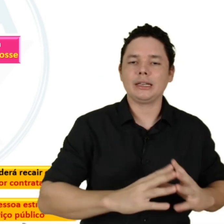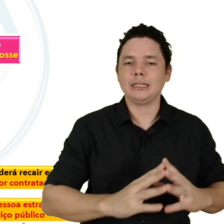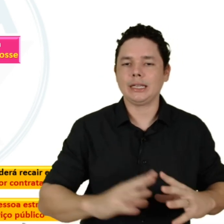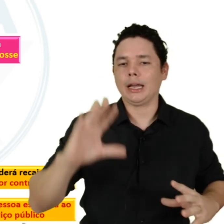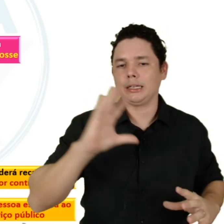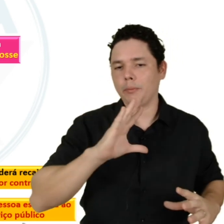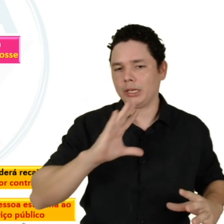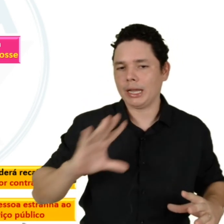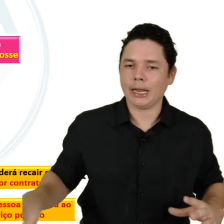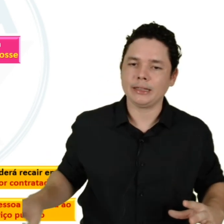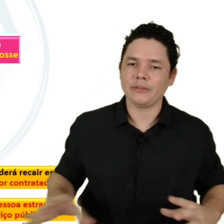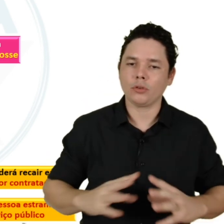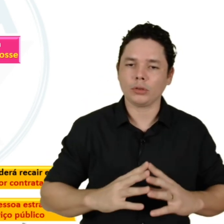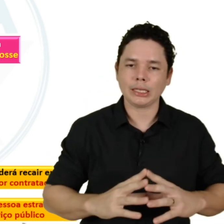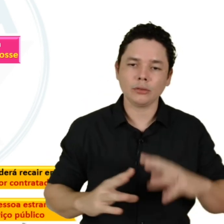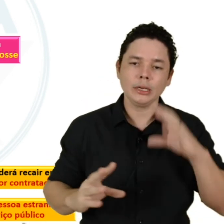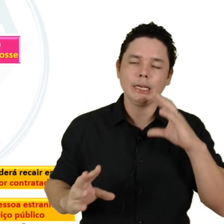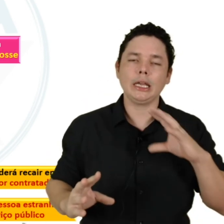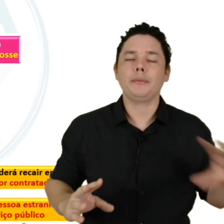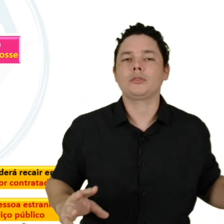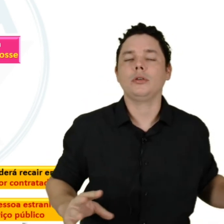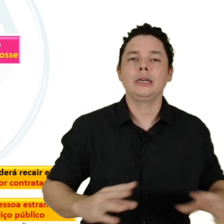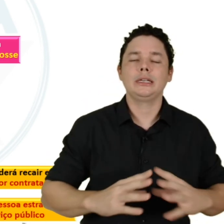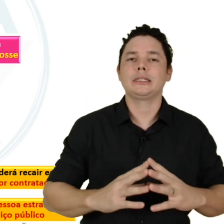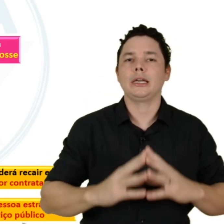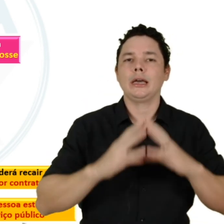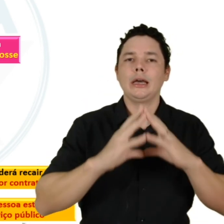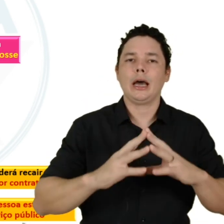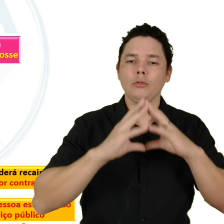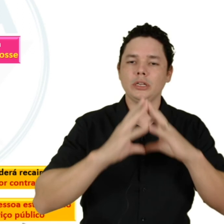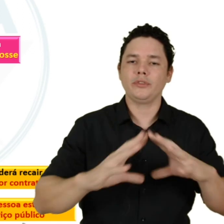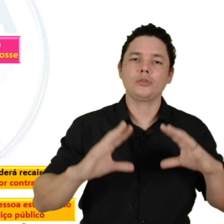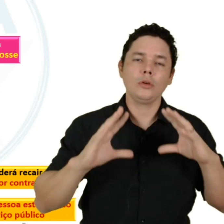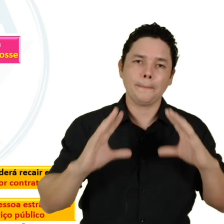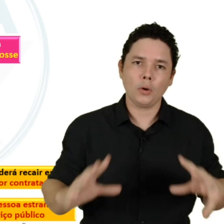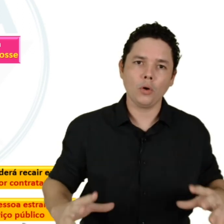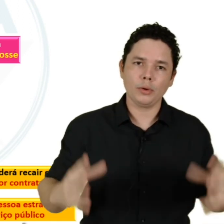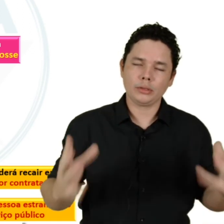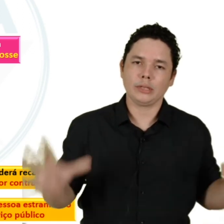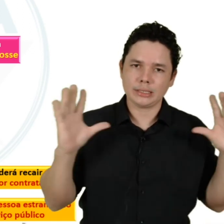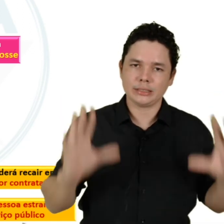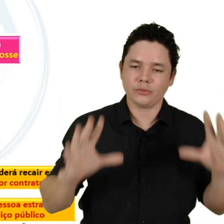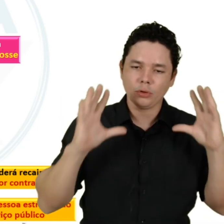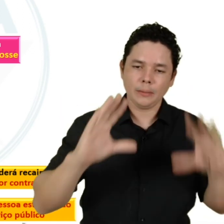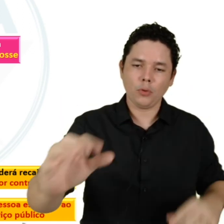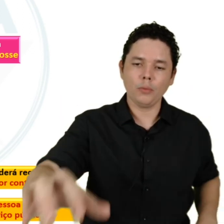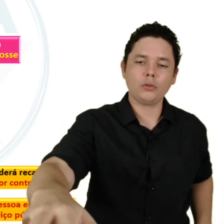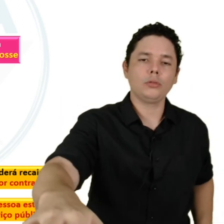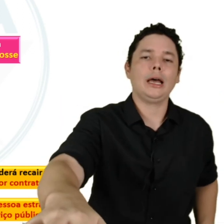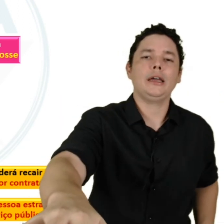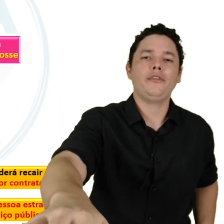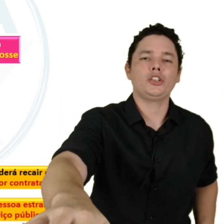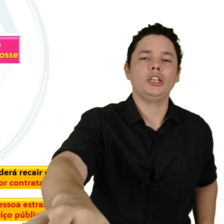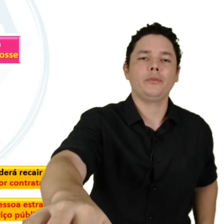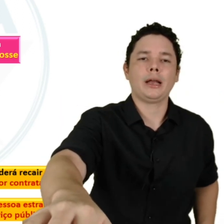vai acrescentar que não poderá recair em servidor contratado e nem em pessoa estranha ao serviço público. Então, tem que ser servidor público